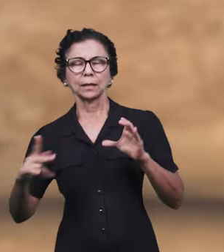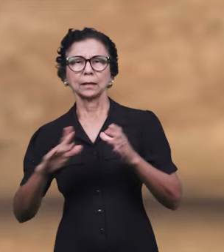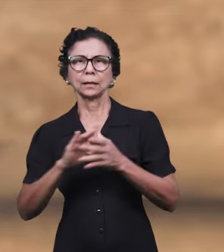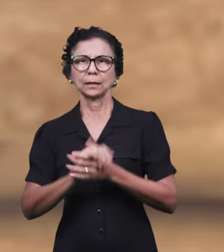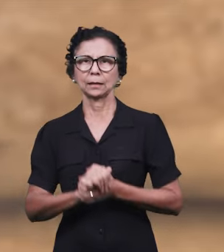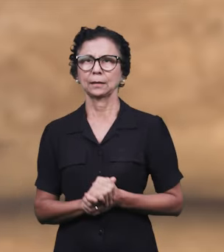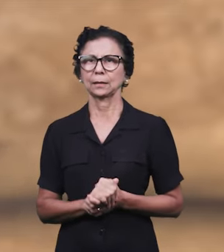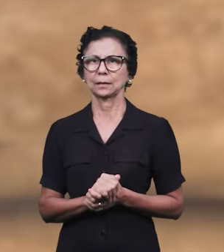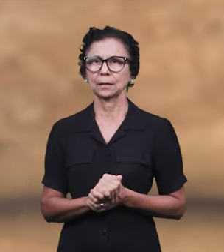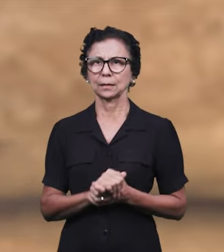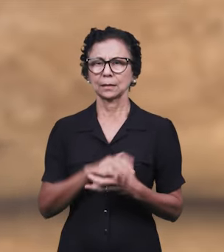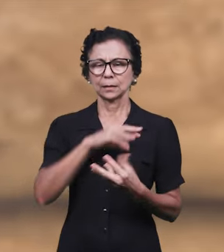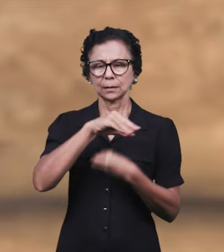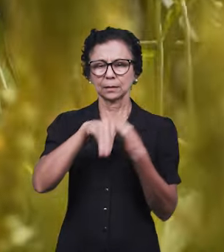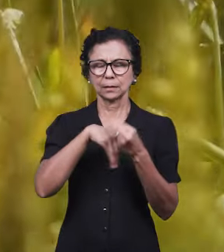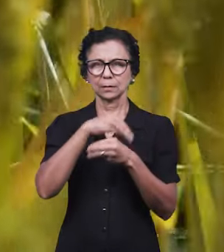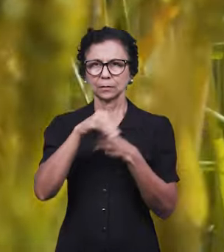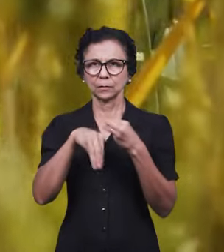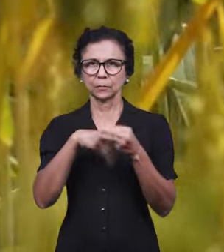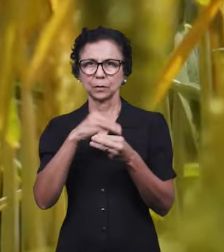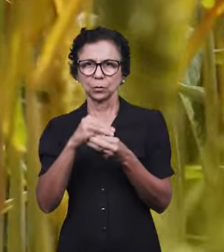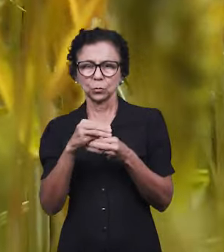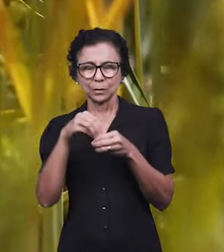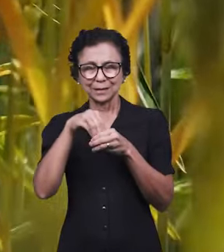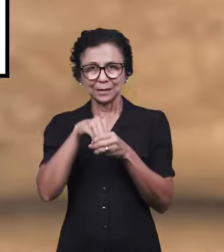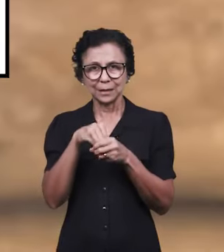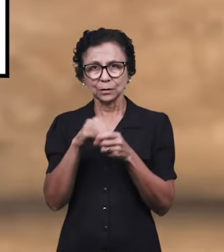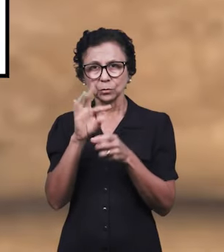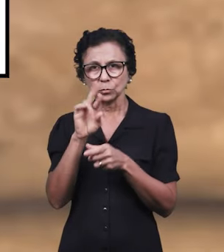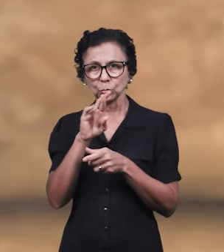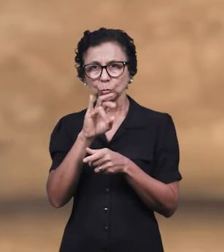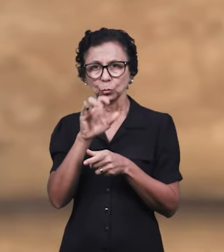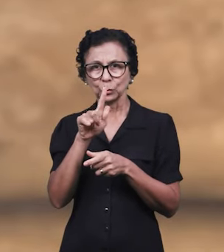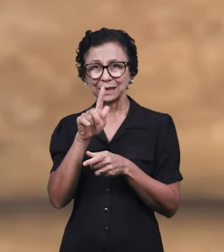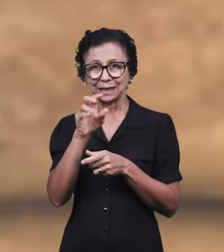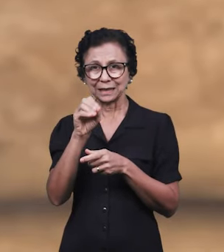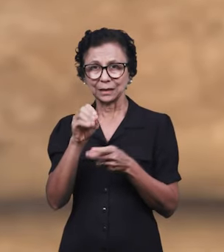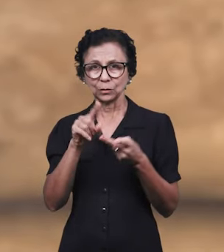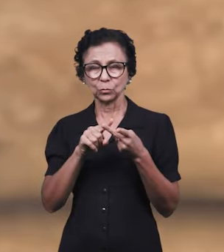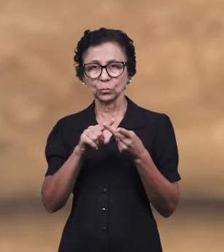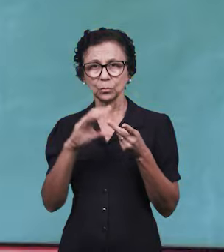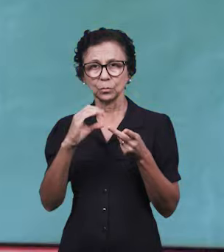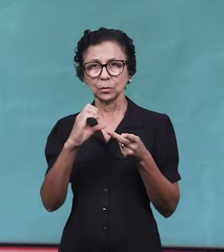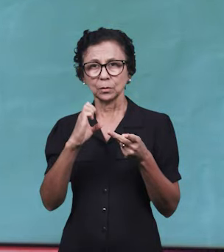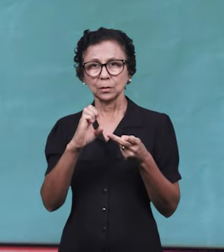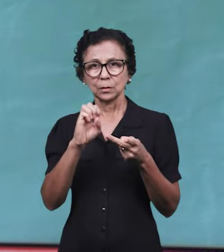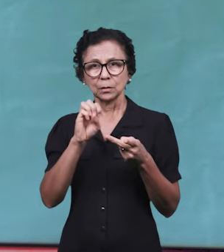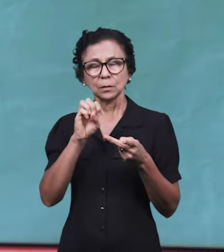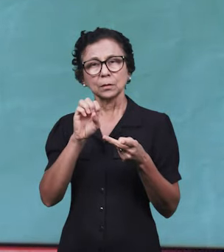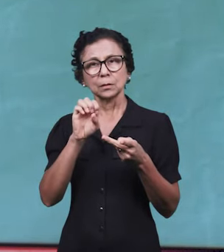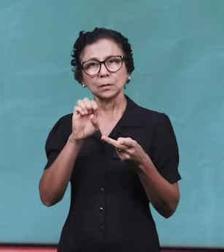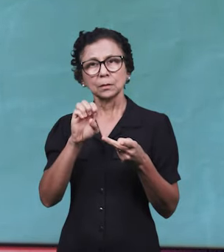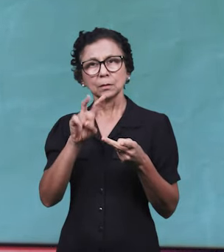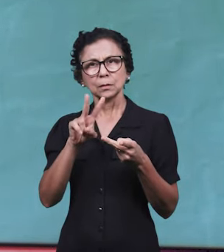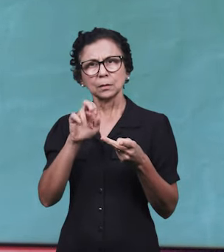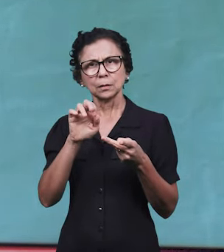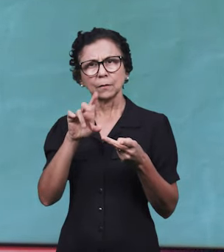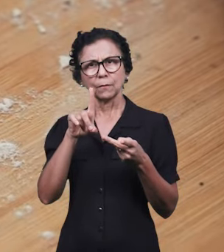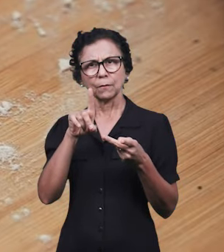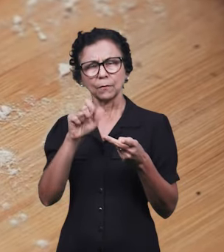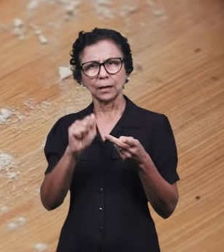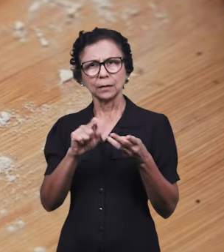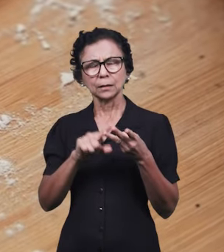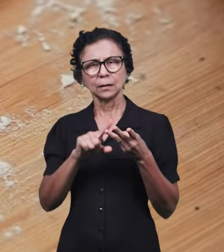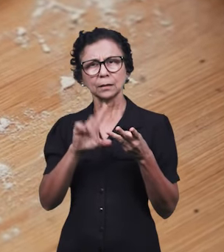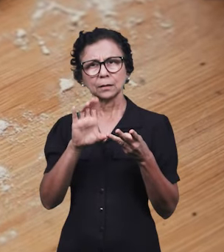glutelina. Ele é encontrado em grãos de trigo, cevada e centeio. O nutriente tem a função de deixar a